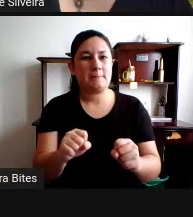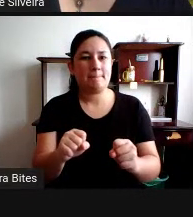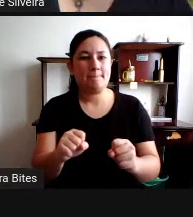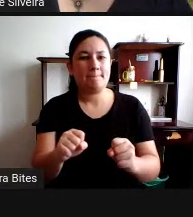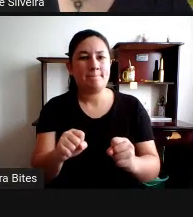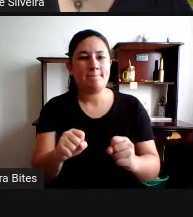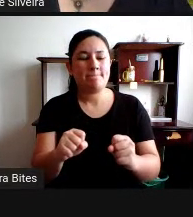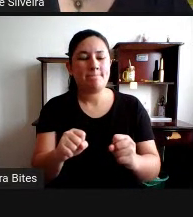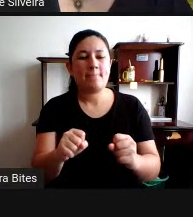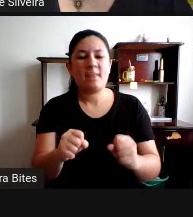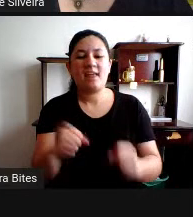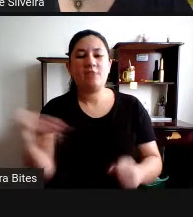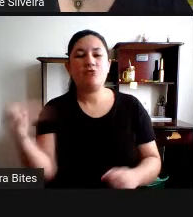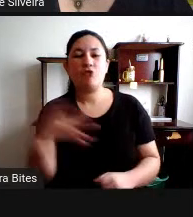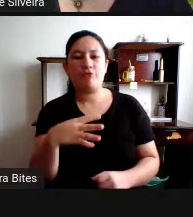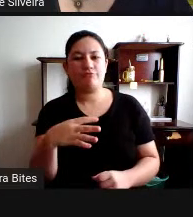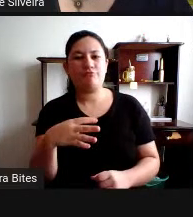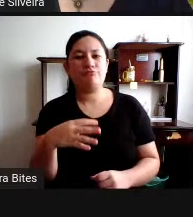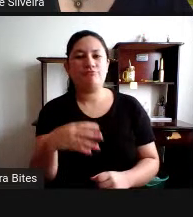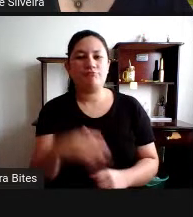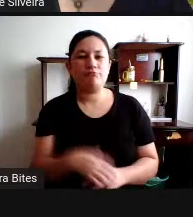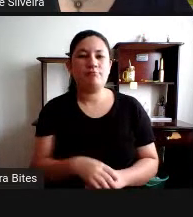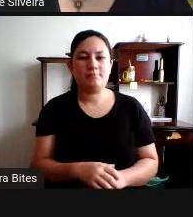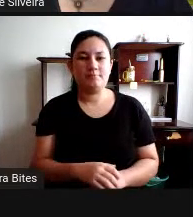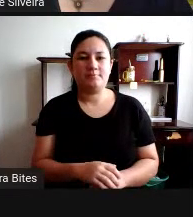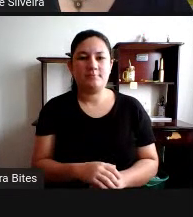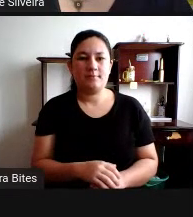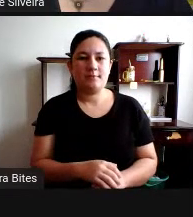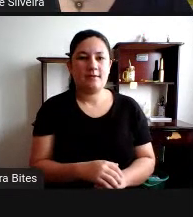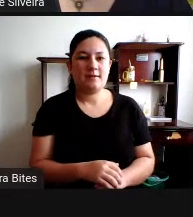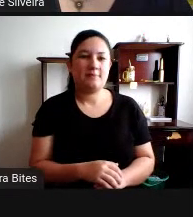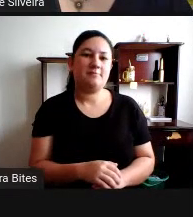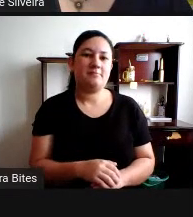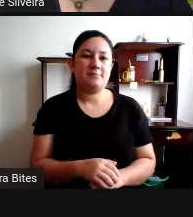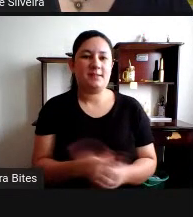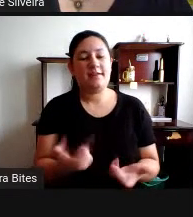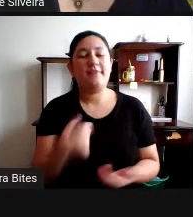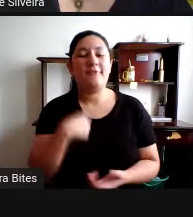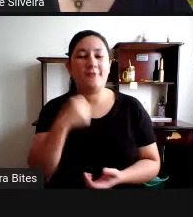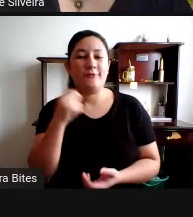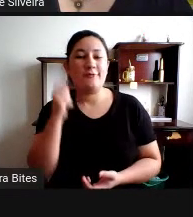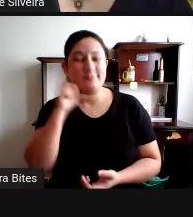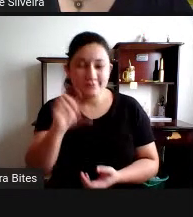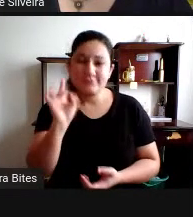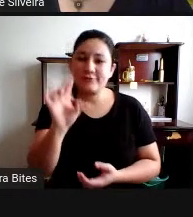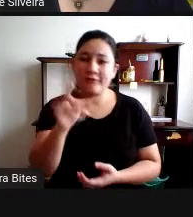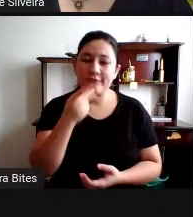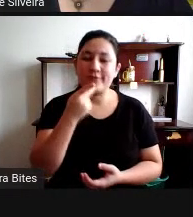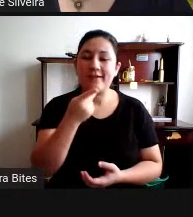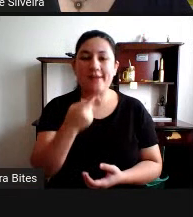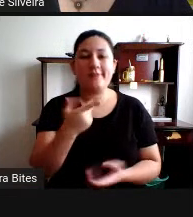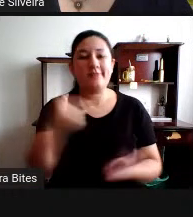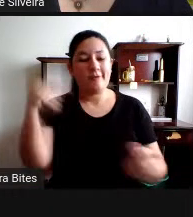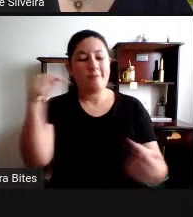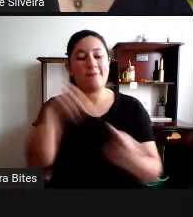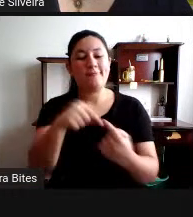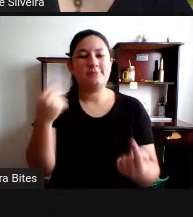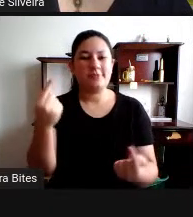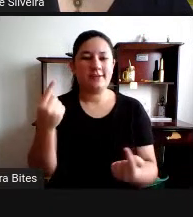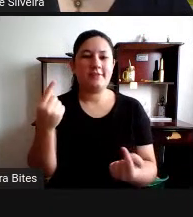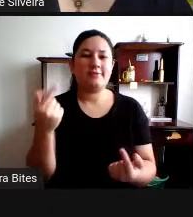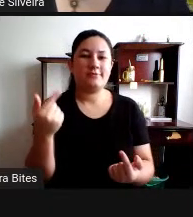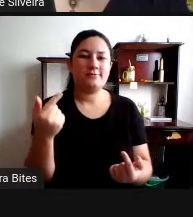renovado, ao mínimo que dá para dizer desse objeto da linguística que ele traz no curso de linguística geral, talvez ele também determine